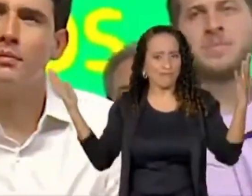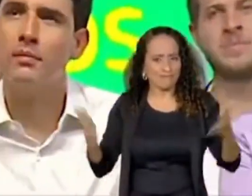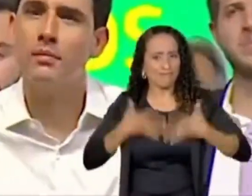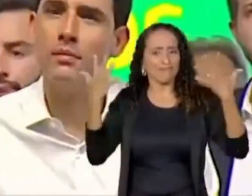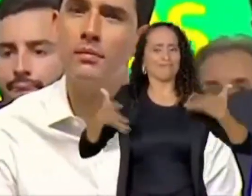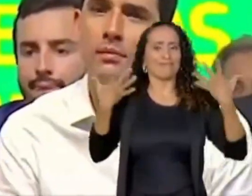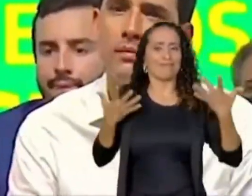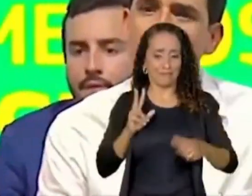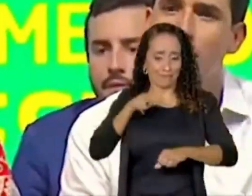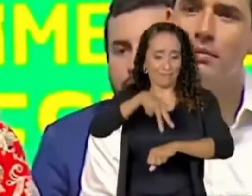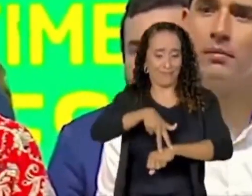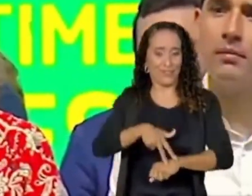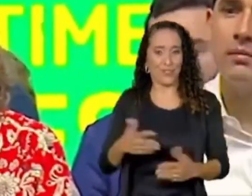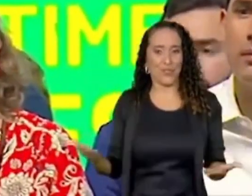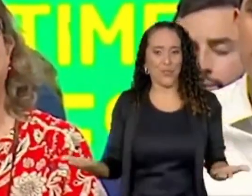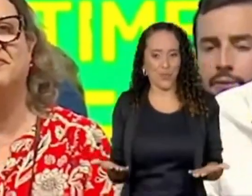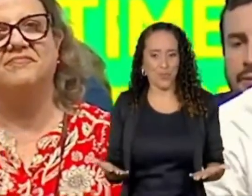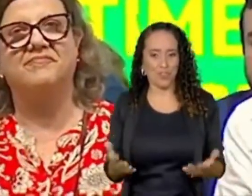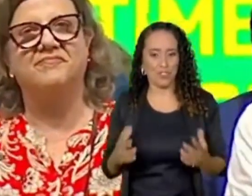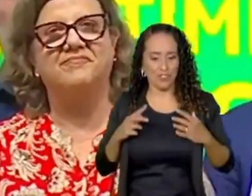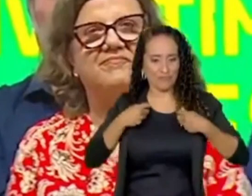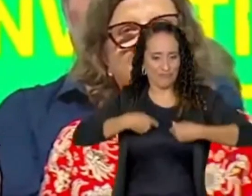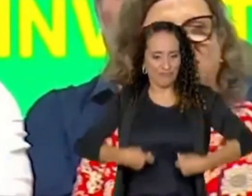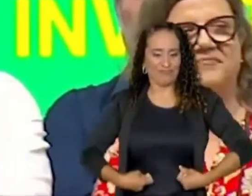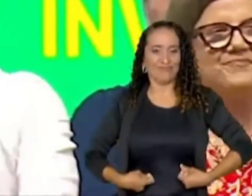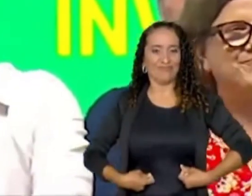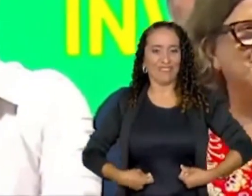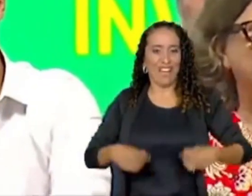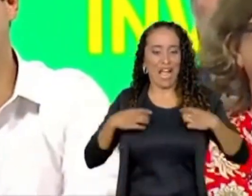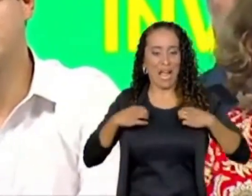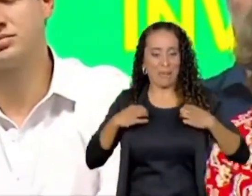estar aqui e vestindo essa camisa amarela, com essa